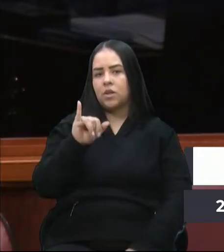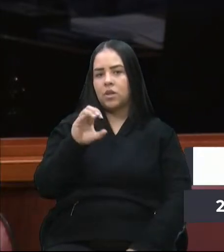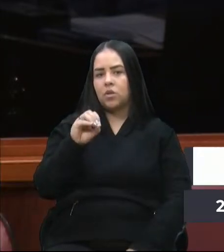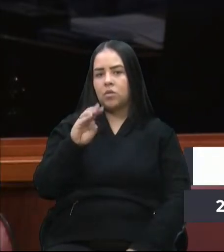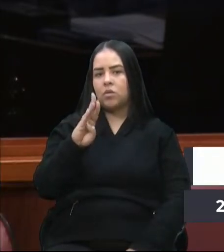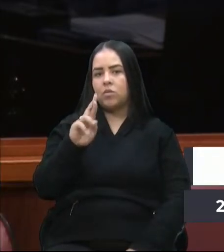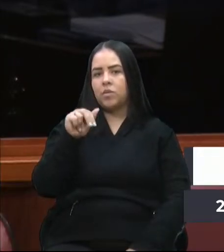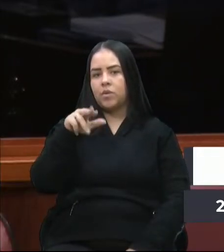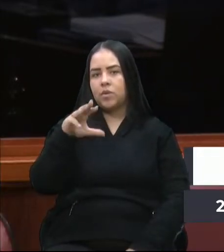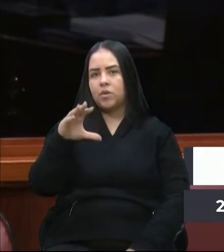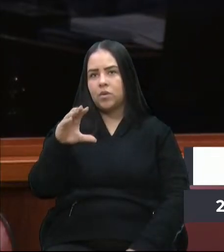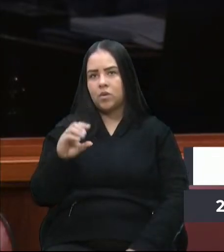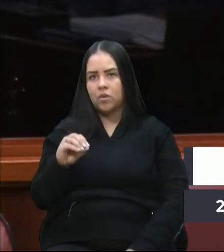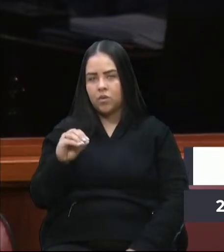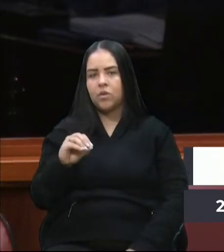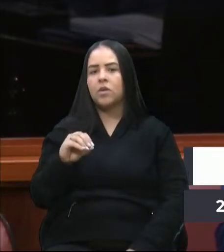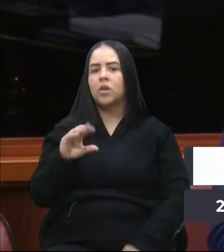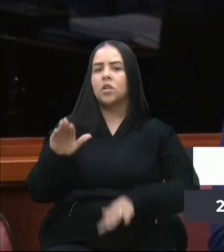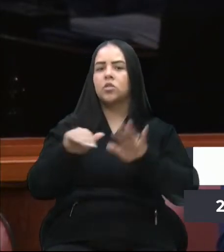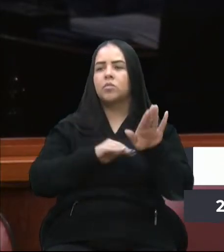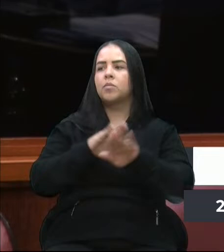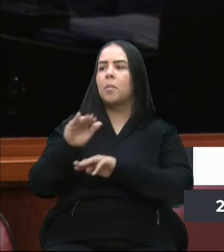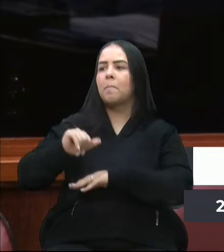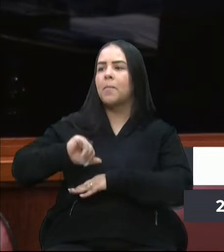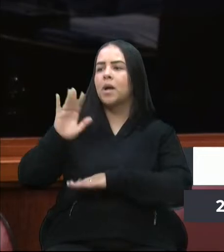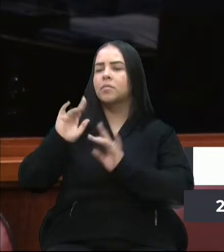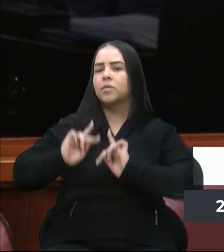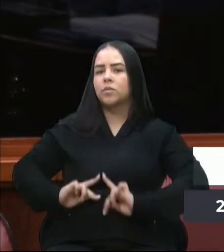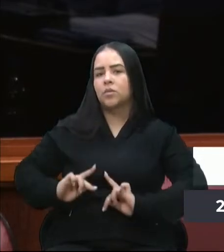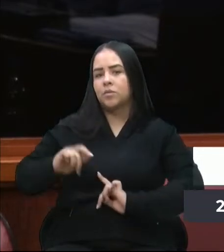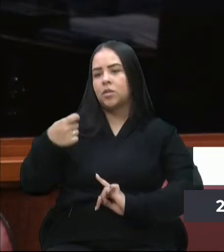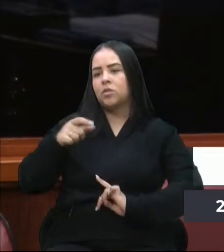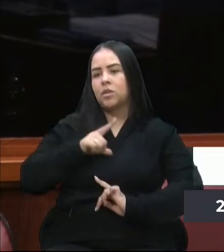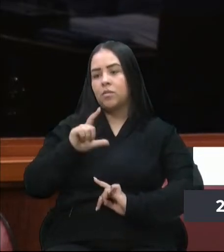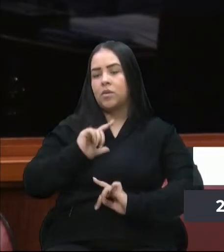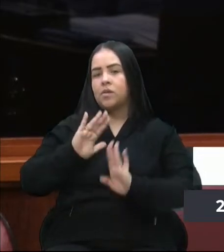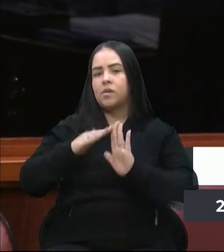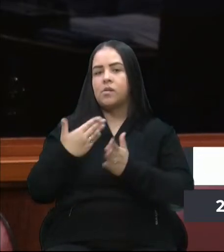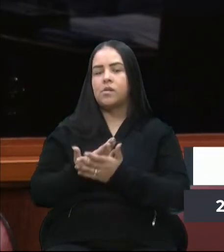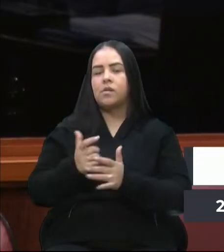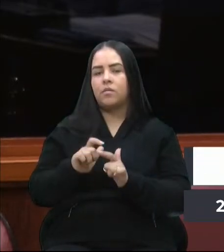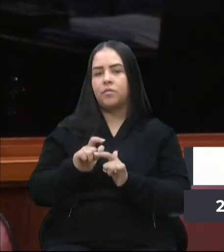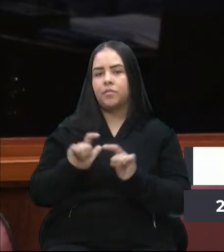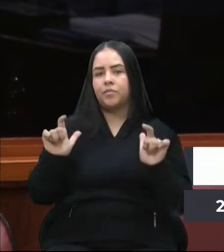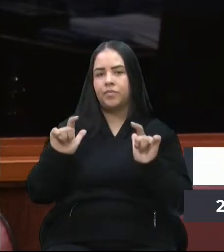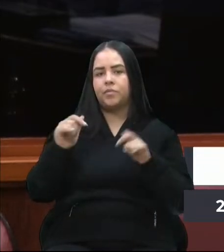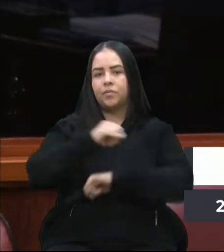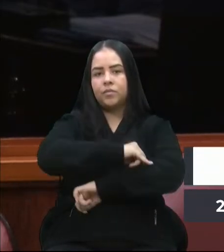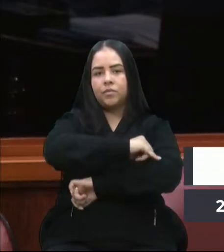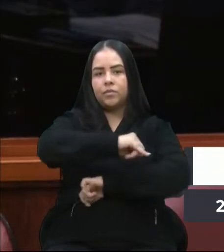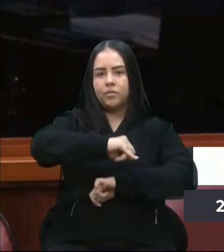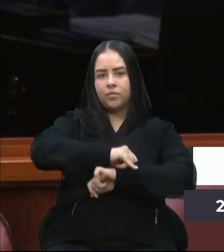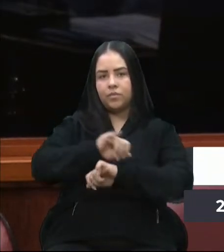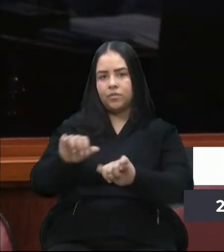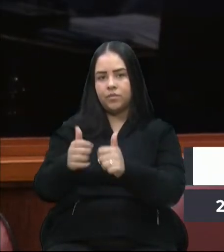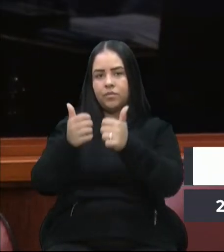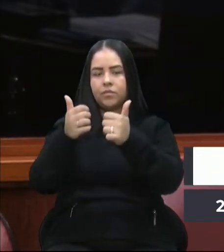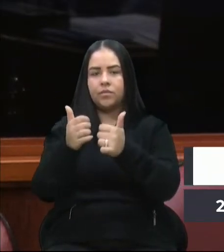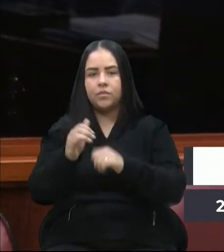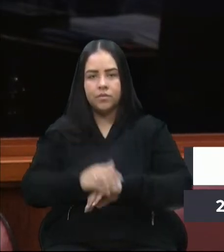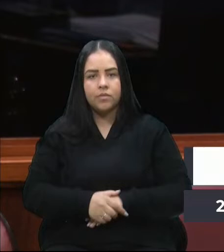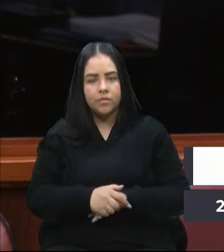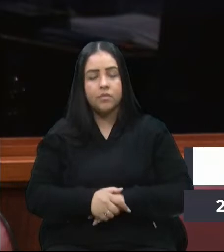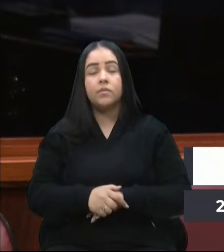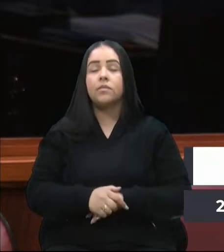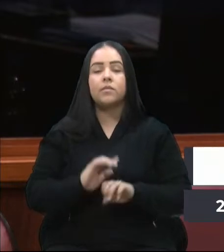em funcionamento atraiu novos moradores e, a partir daí, surgiu a necessidade de uma escola maior e com infraestrutura melhorada. Com o passar do tempo, o